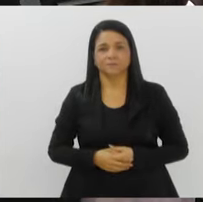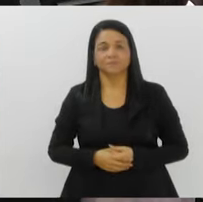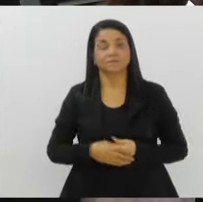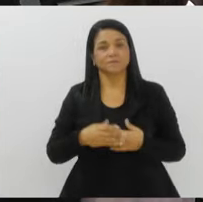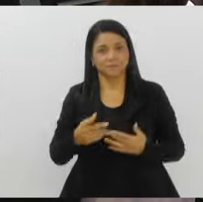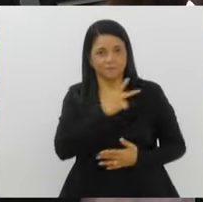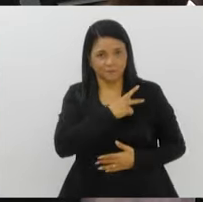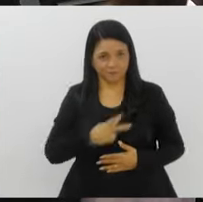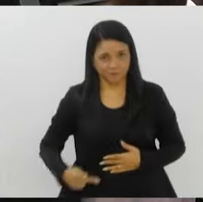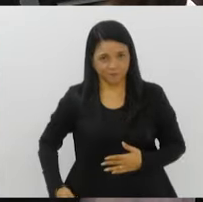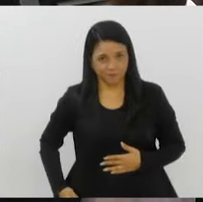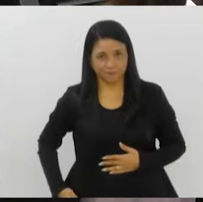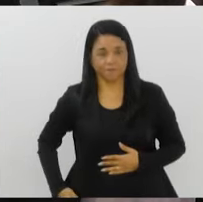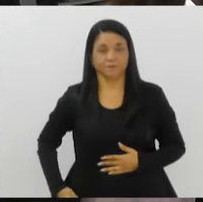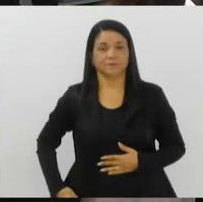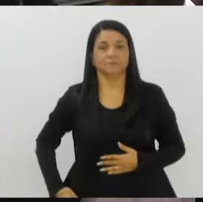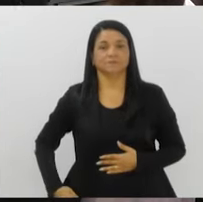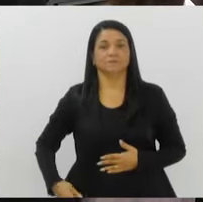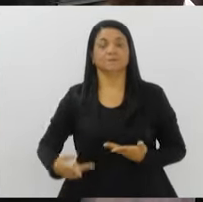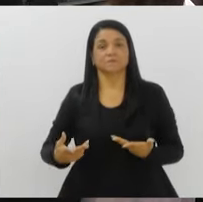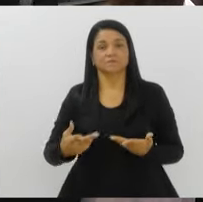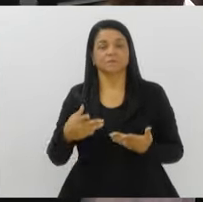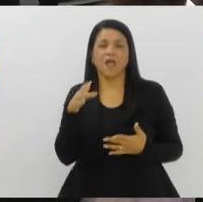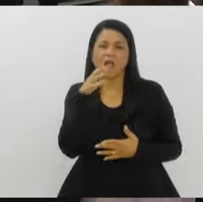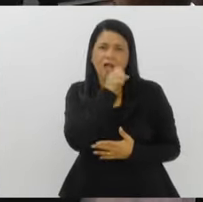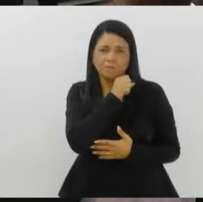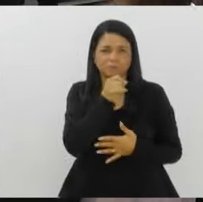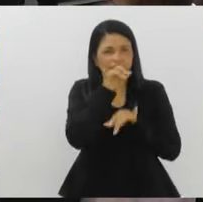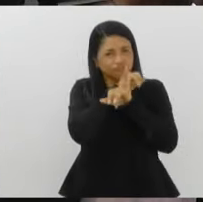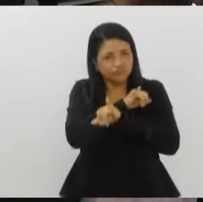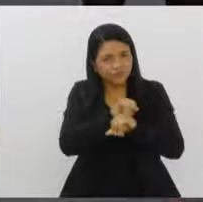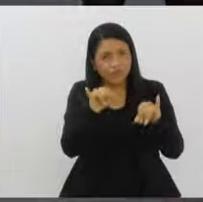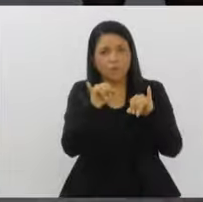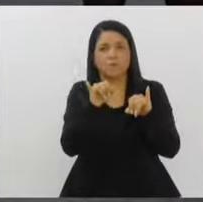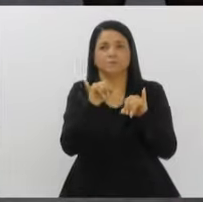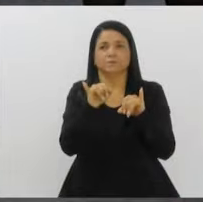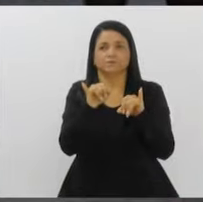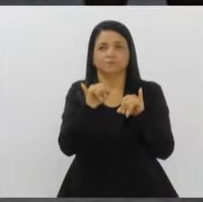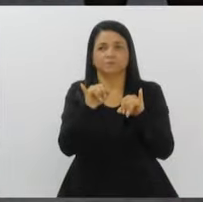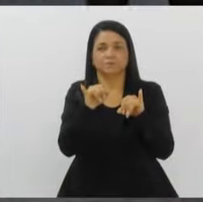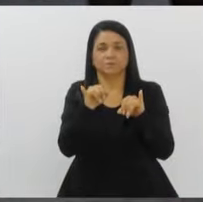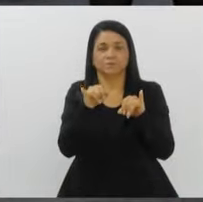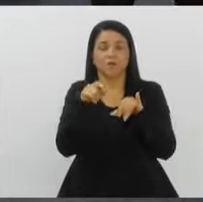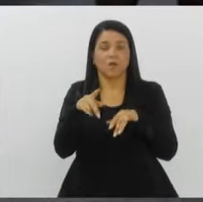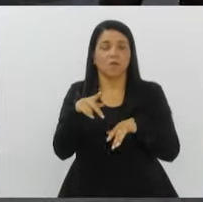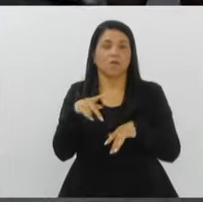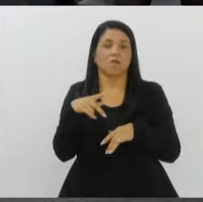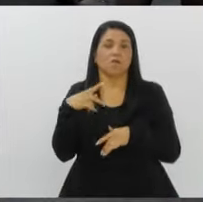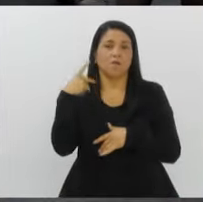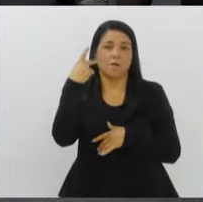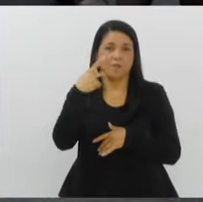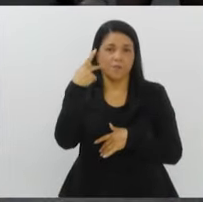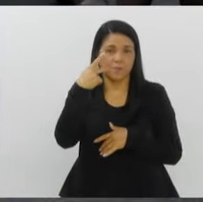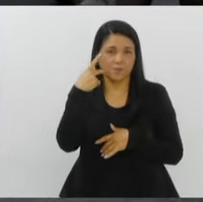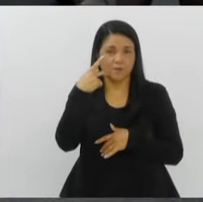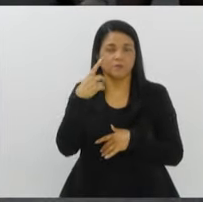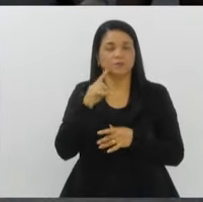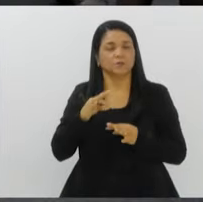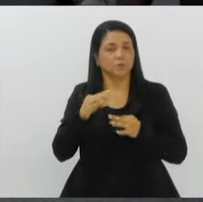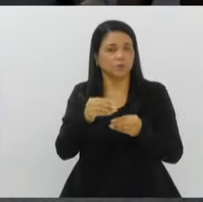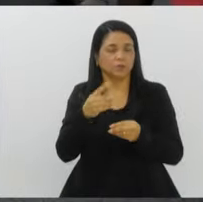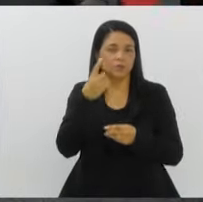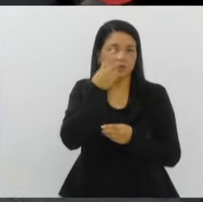Senhora presidenta, muito rápido, só para informar a este parlamento, a todos os deputados